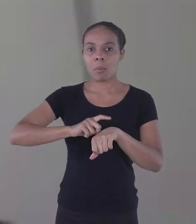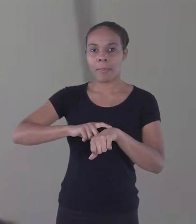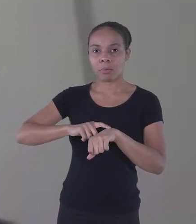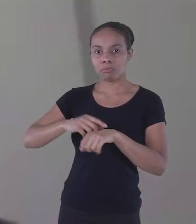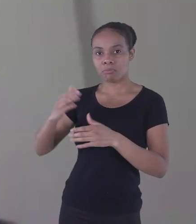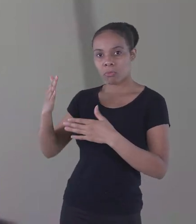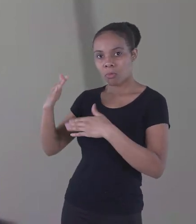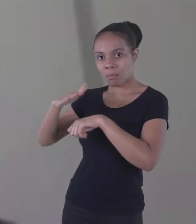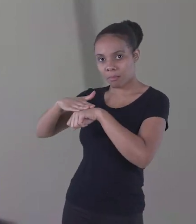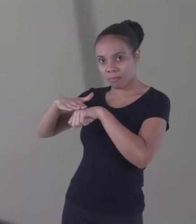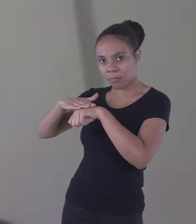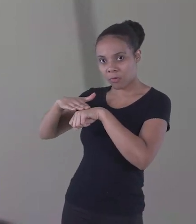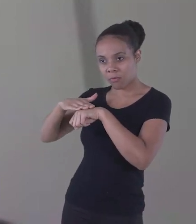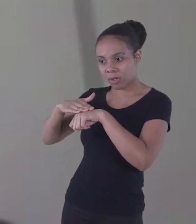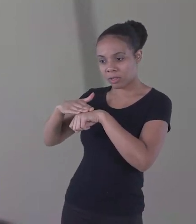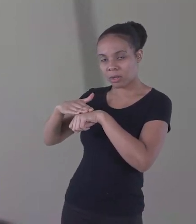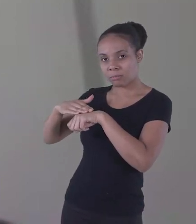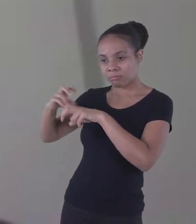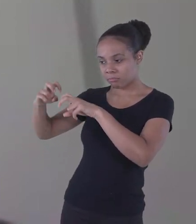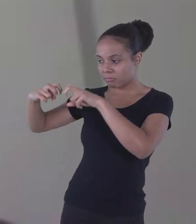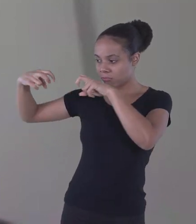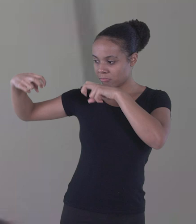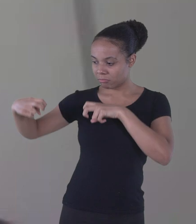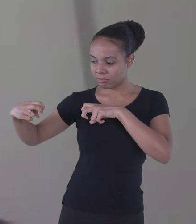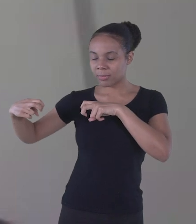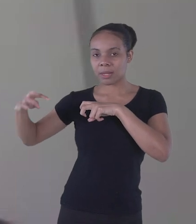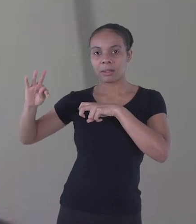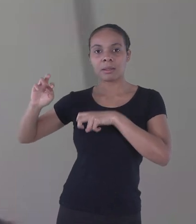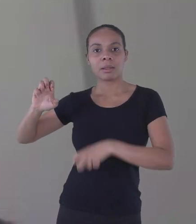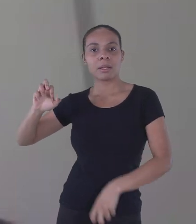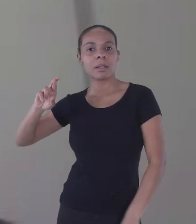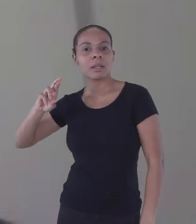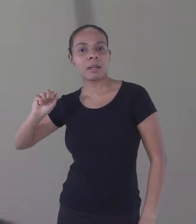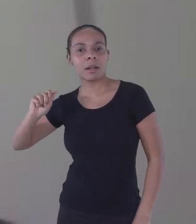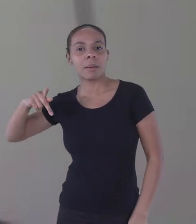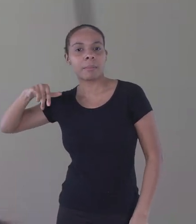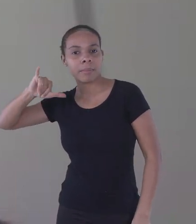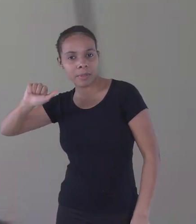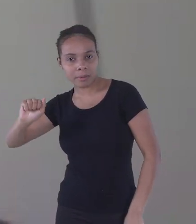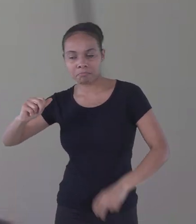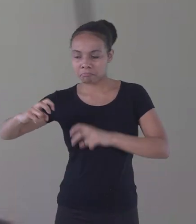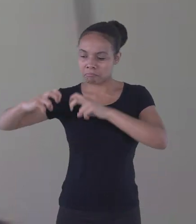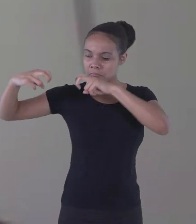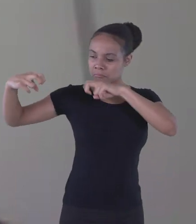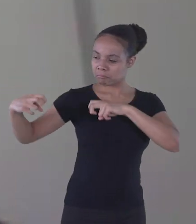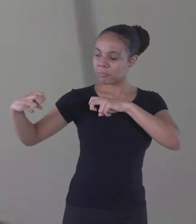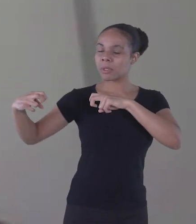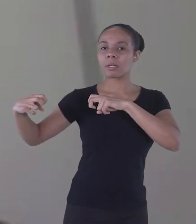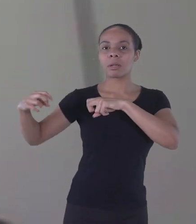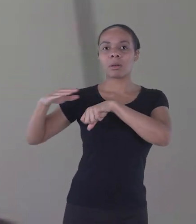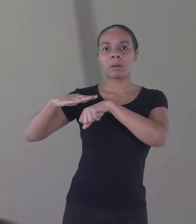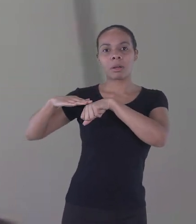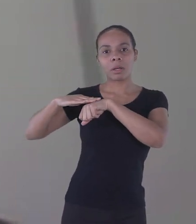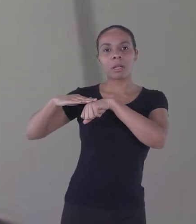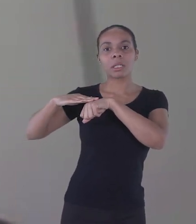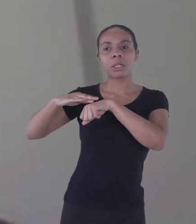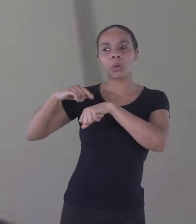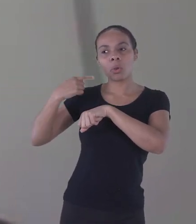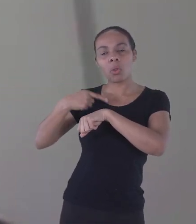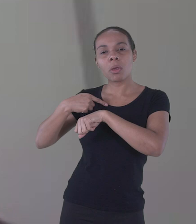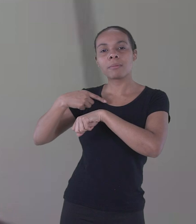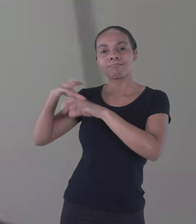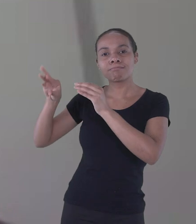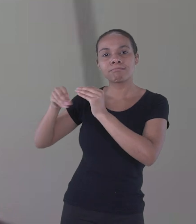se abre tanto como você se abriu no livro, de uma maneira muito feliz, na dosagem dessa